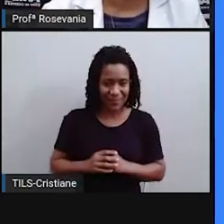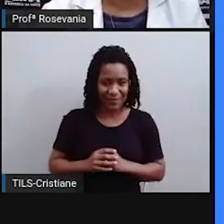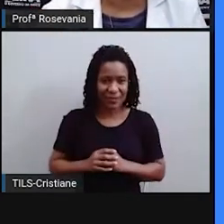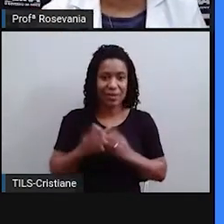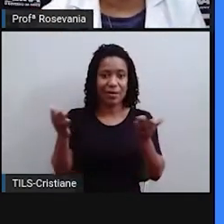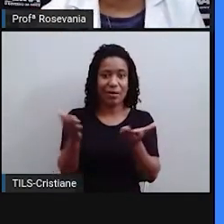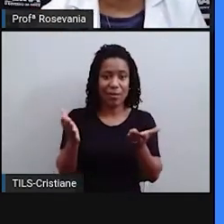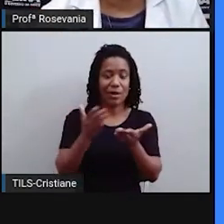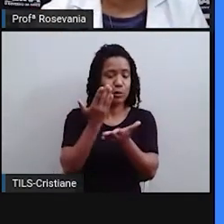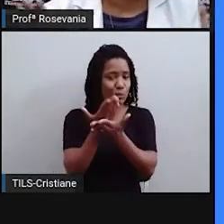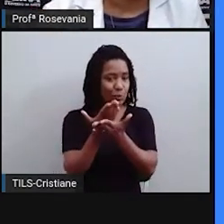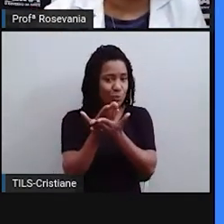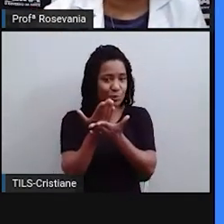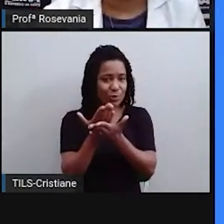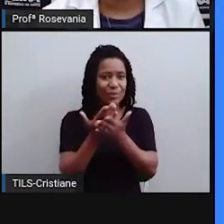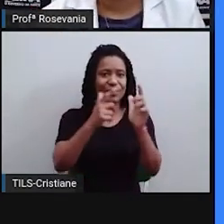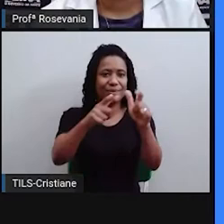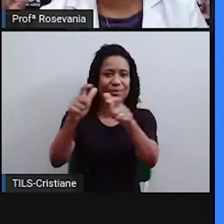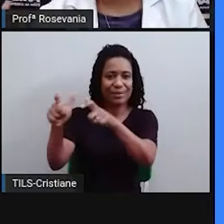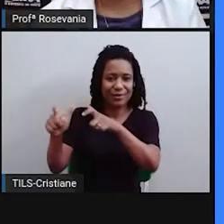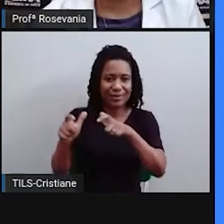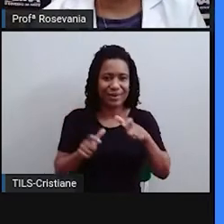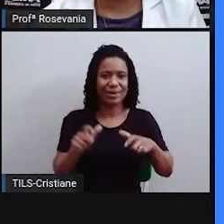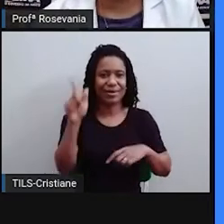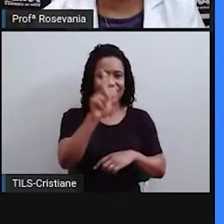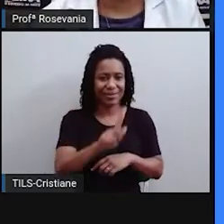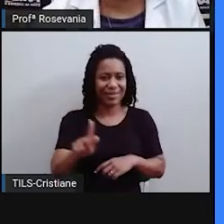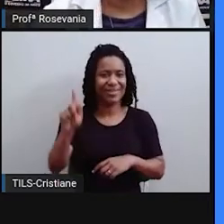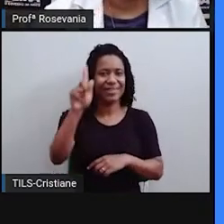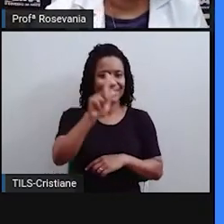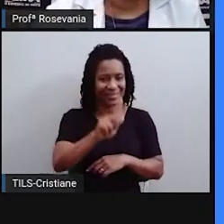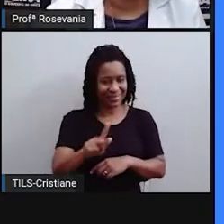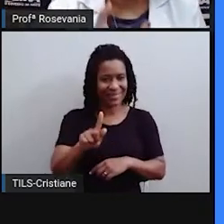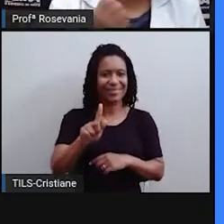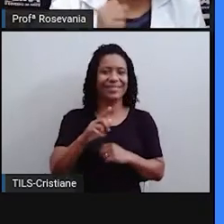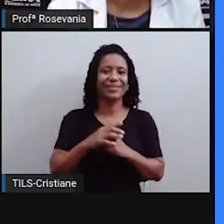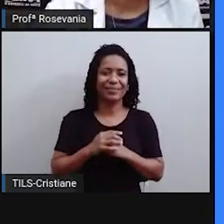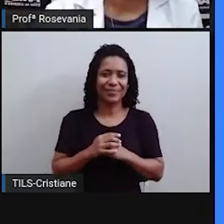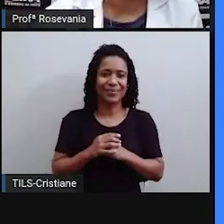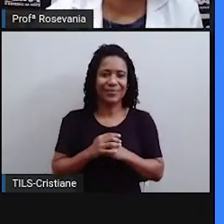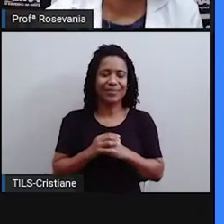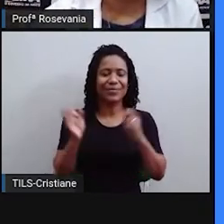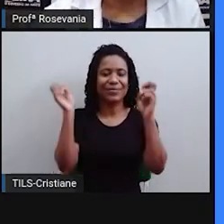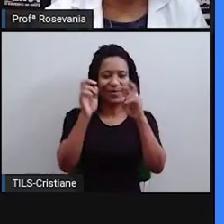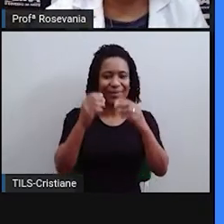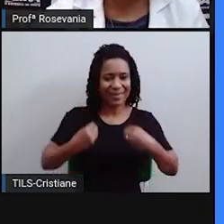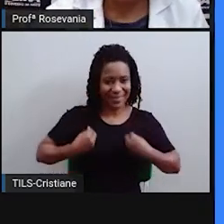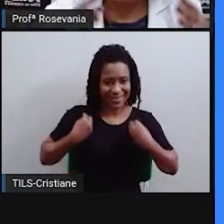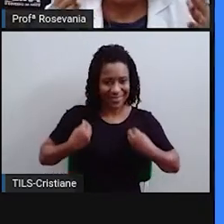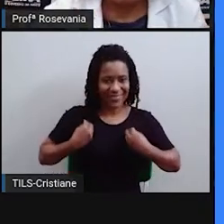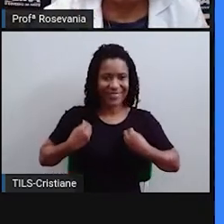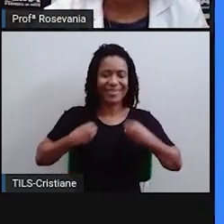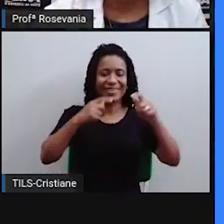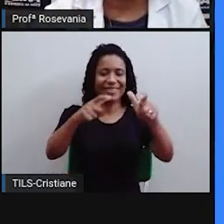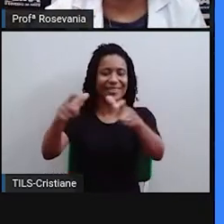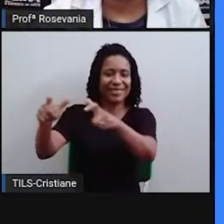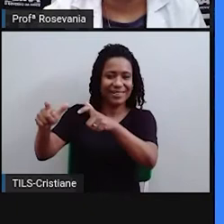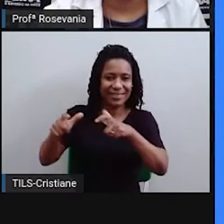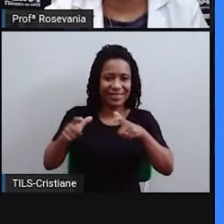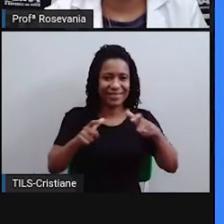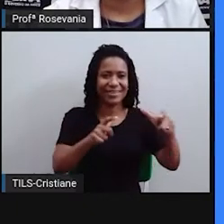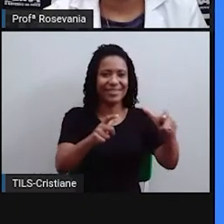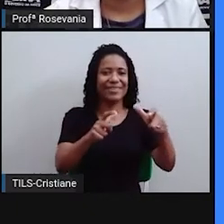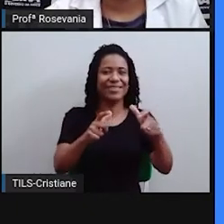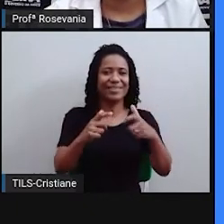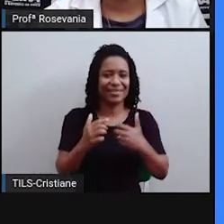gente está estudando aí, que a gente está reelaborando, reconstruindo, que a gente vive o nosso espaço, né, que a gente, bora dizer